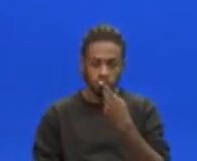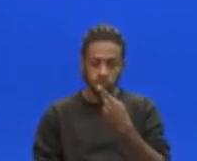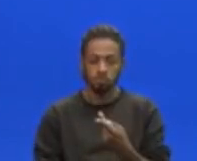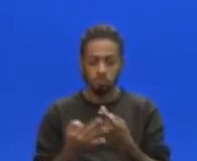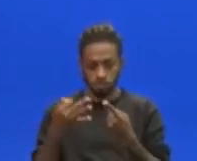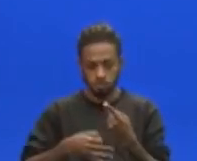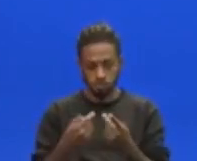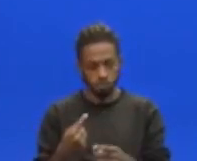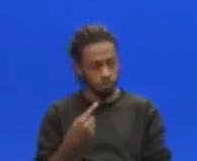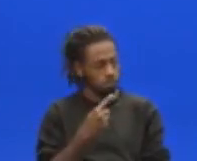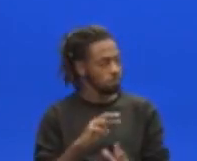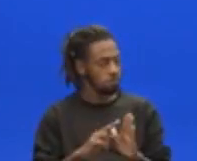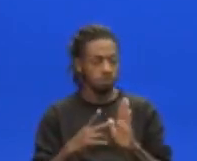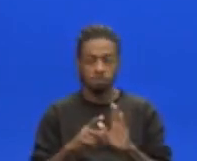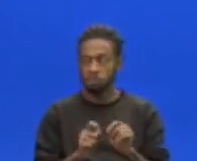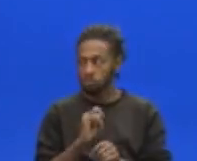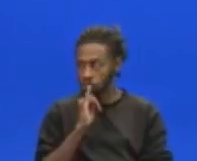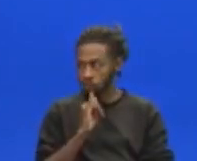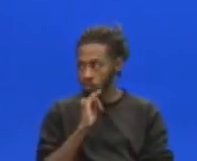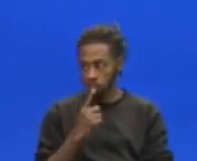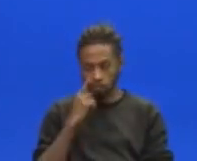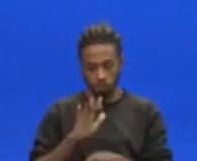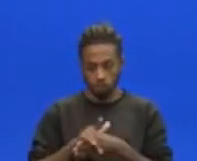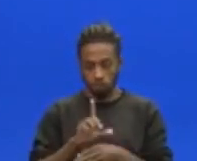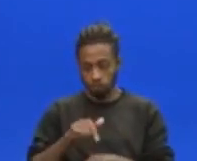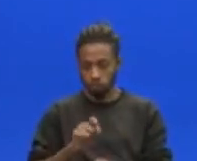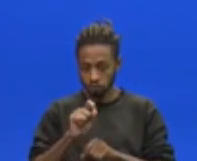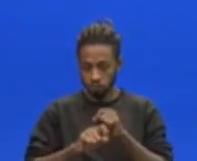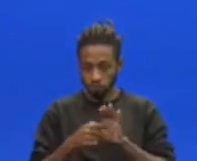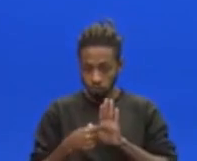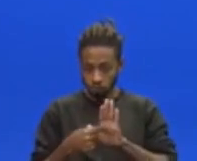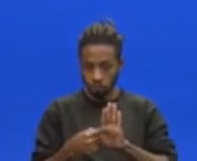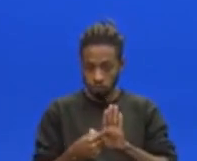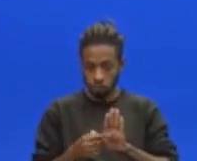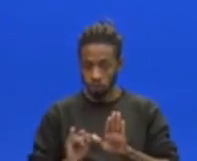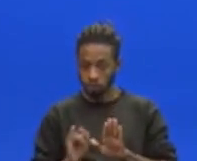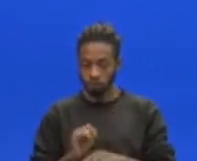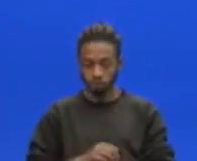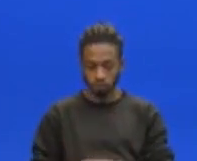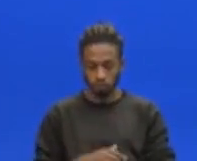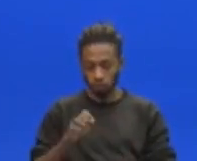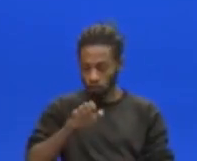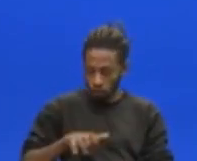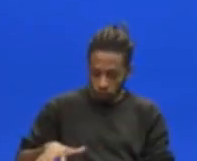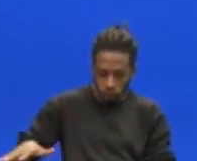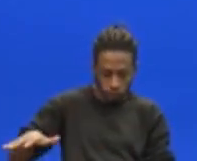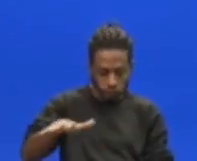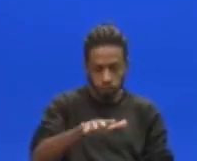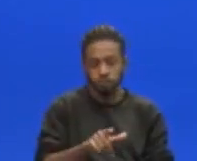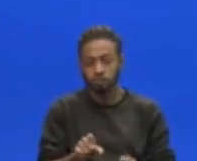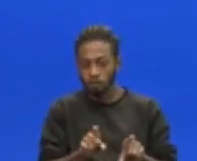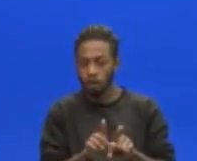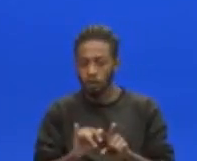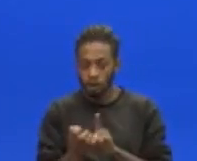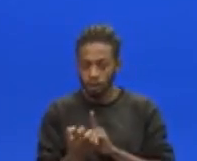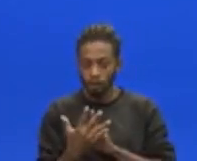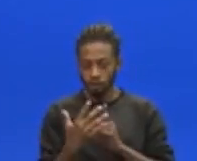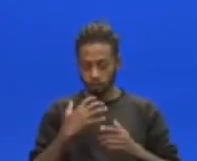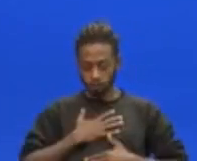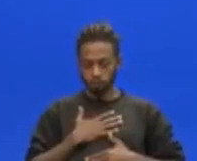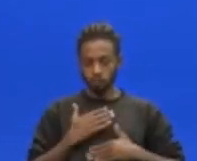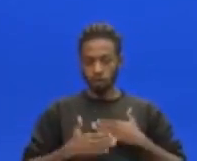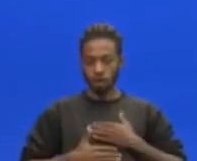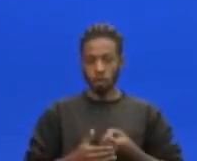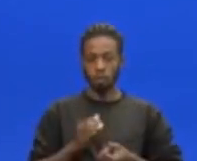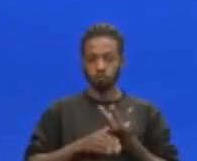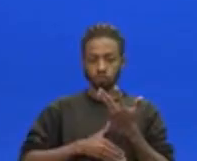né, na definição dele em entender que a doença se manifestava quando o meio ambiente acabava colaborando para isso também, né?